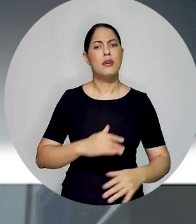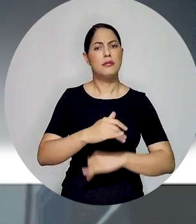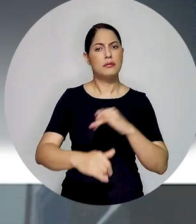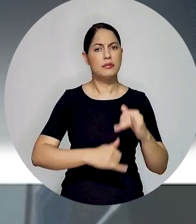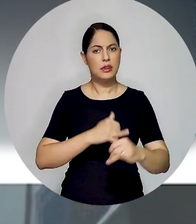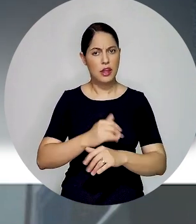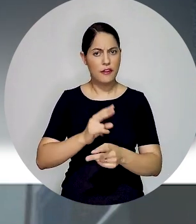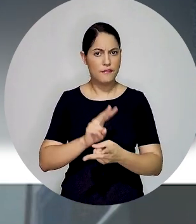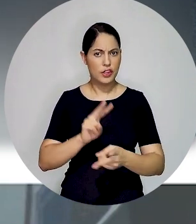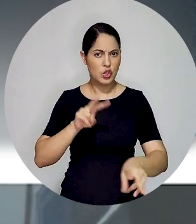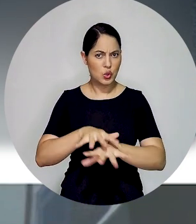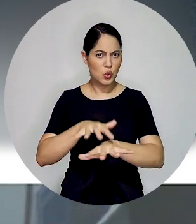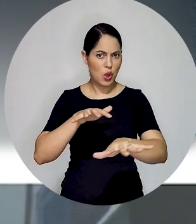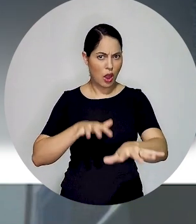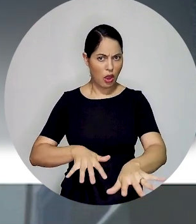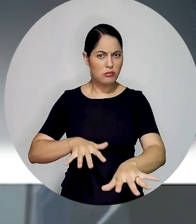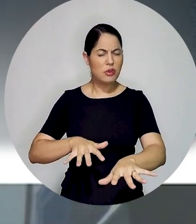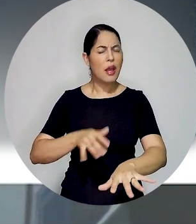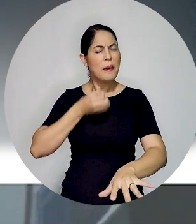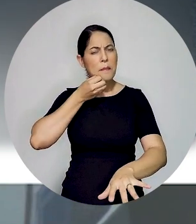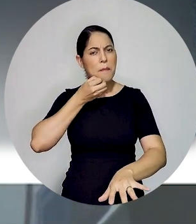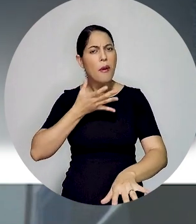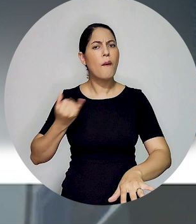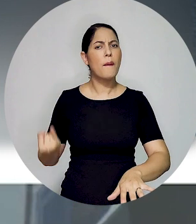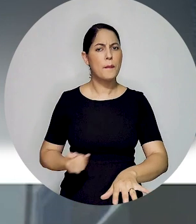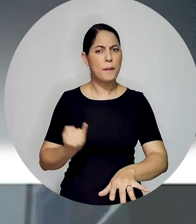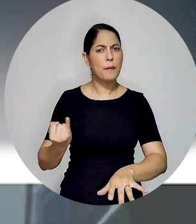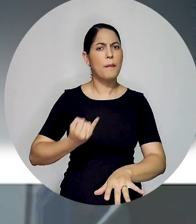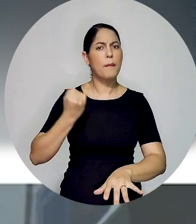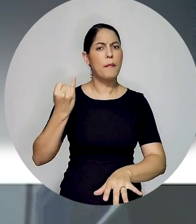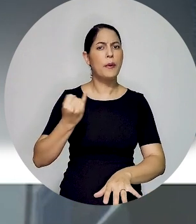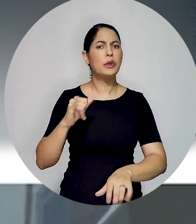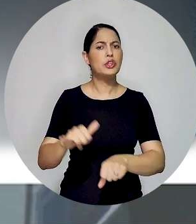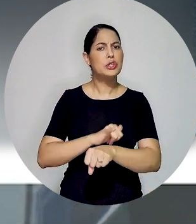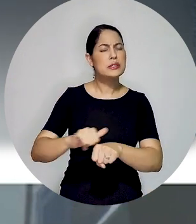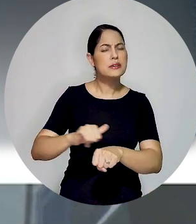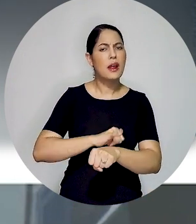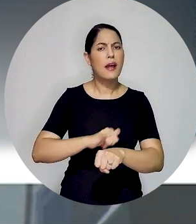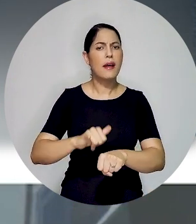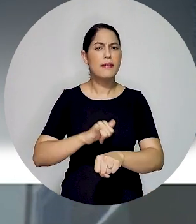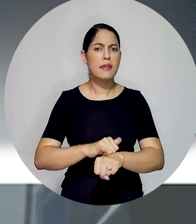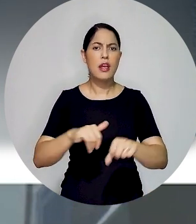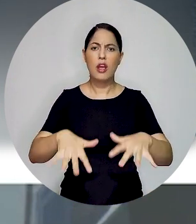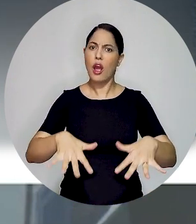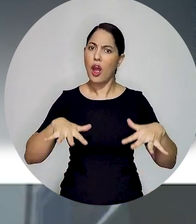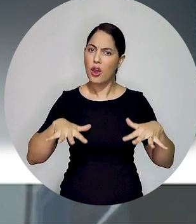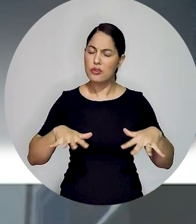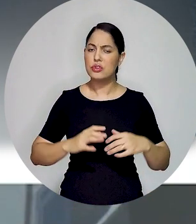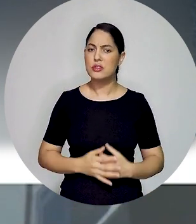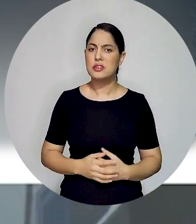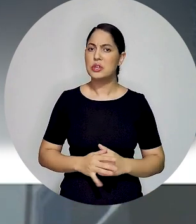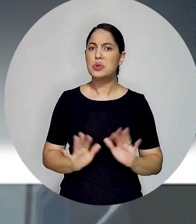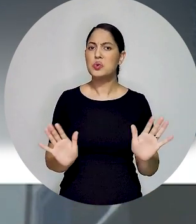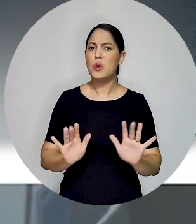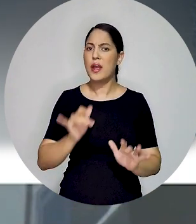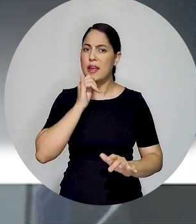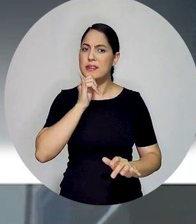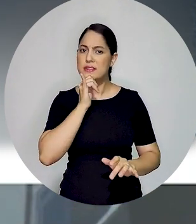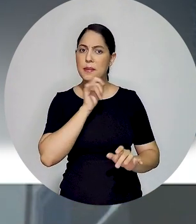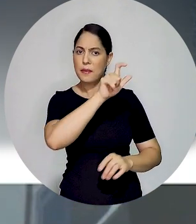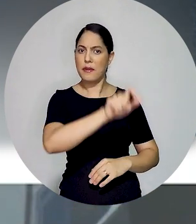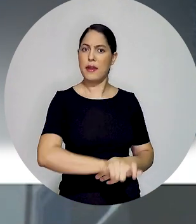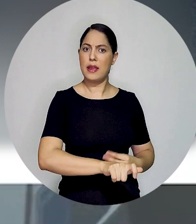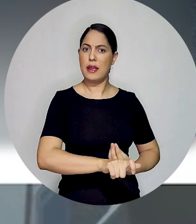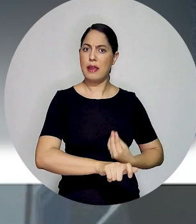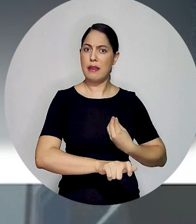meio telepresencial é um facilitador, entende a OAB, para a realização de audiências, e não uma forma